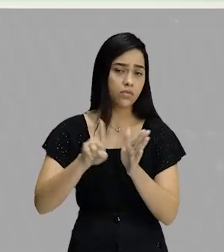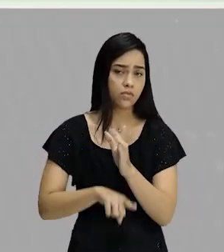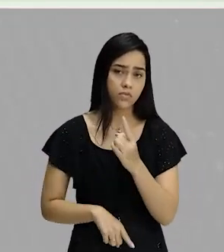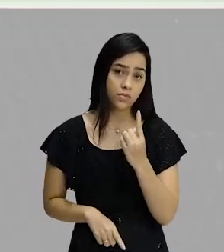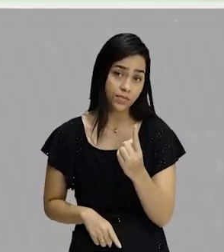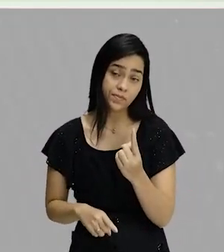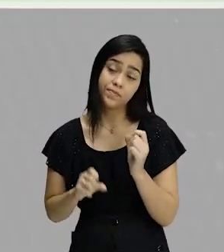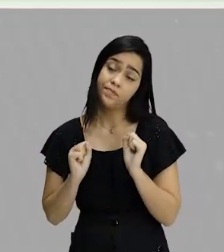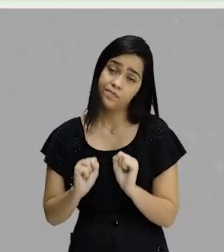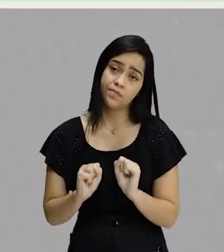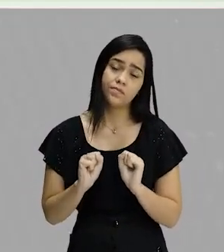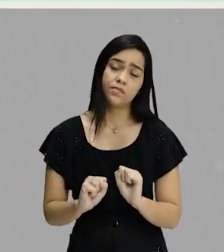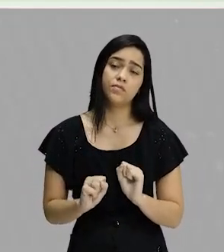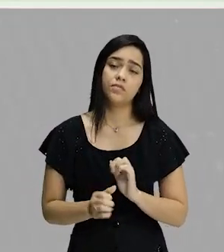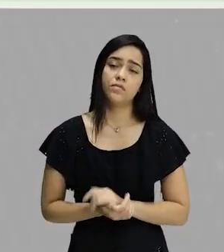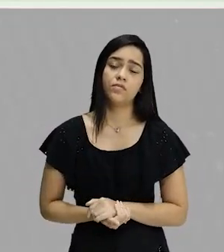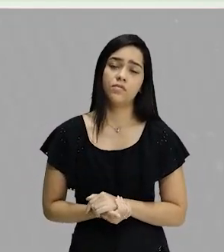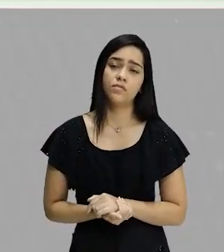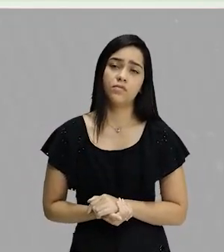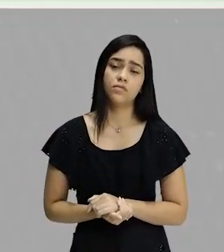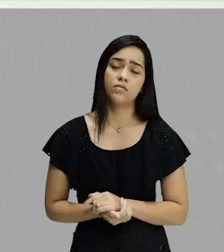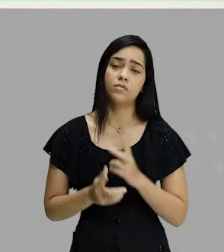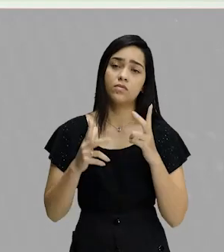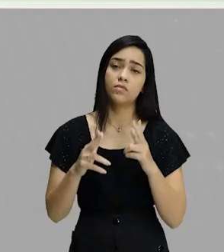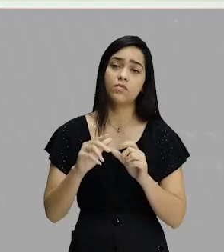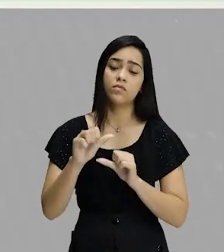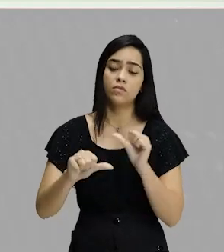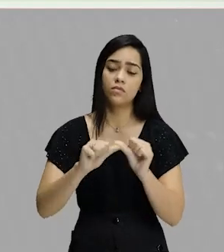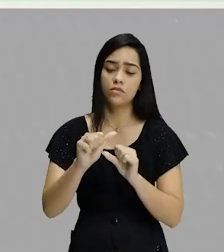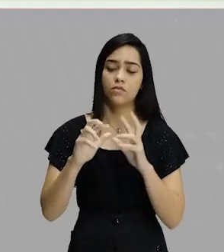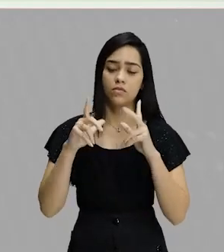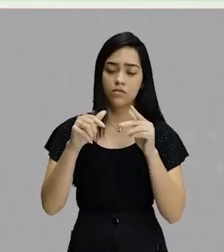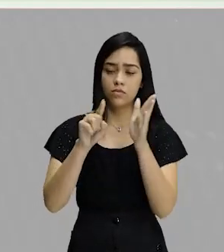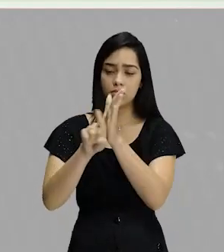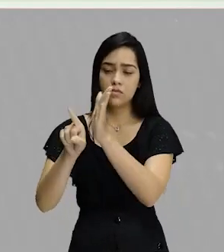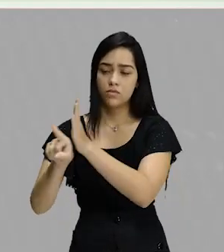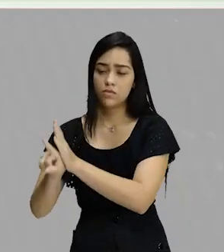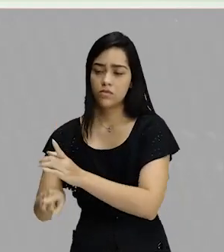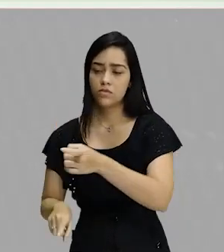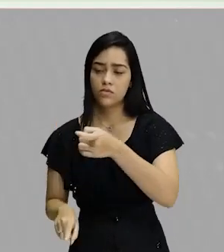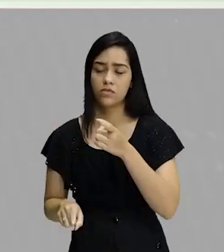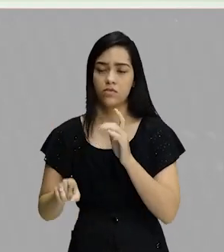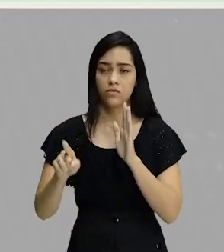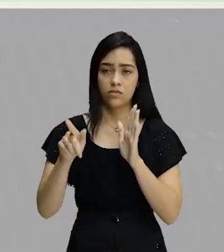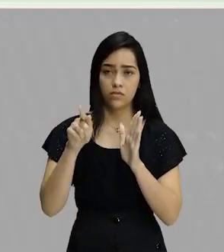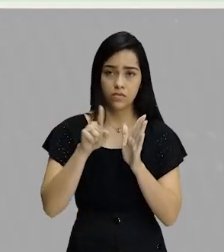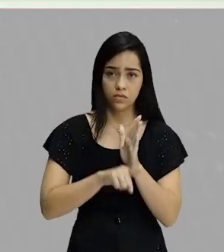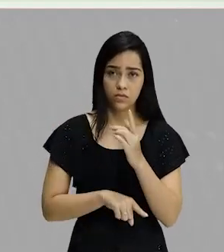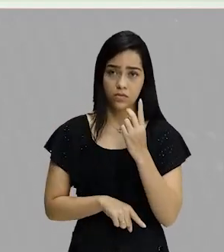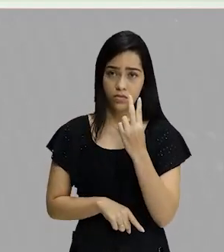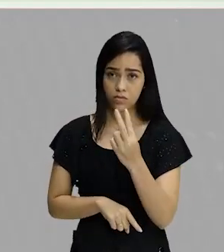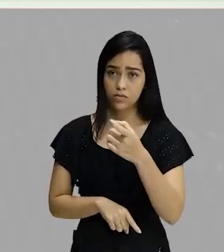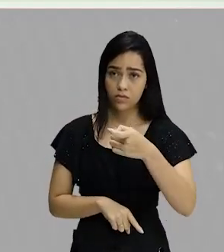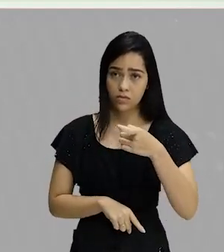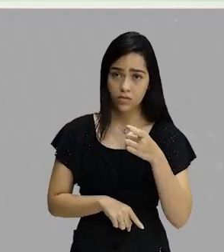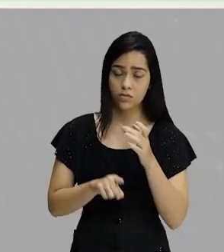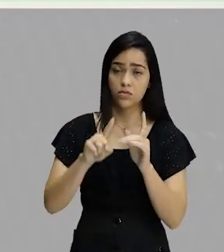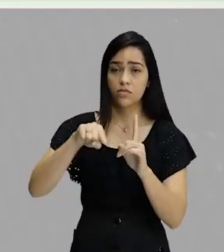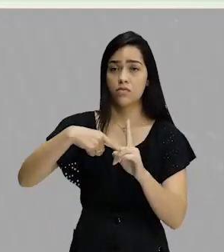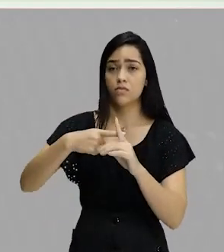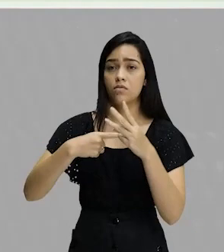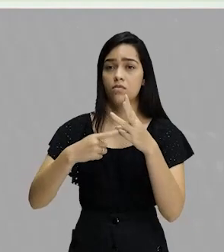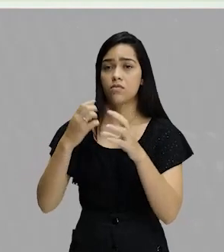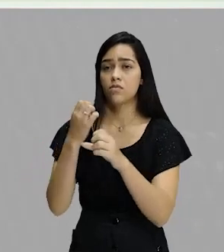ó, tá? Vai ficar aí, muda o sinal de todo mundo, x menos 2y mais 3 igual a zero,